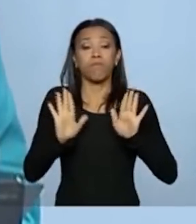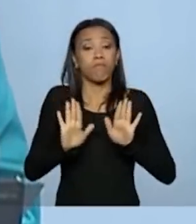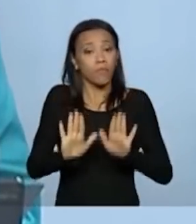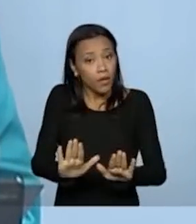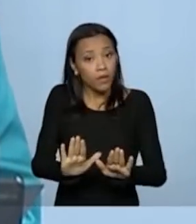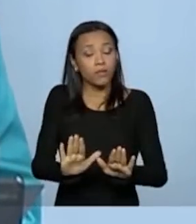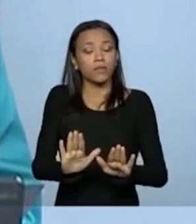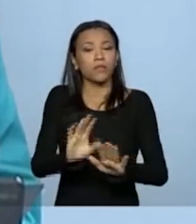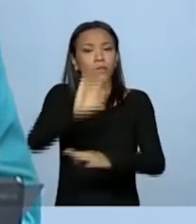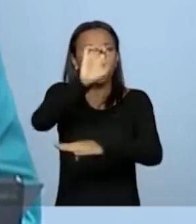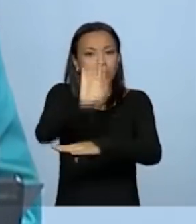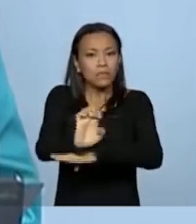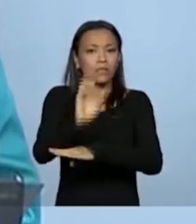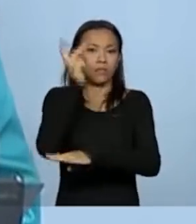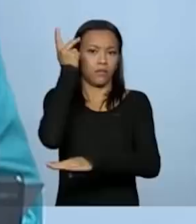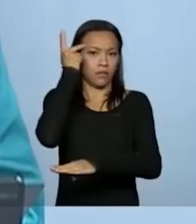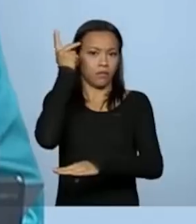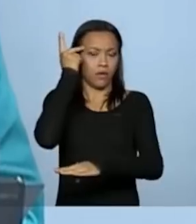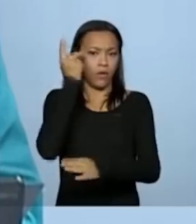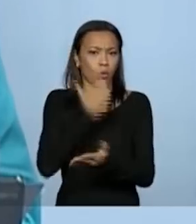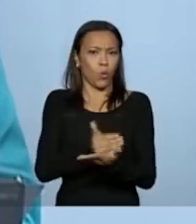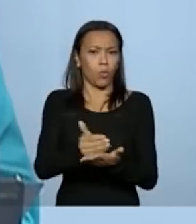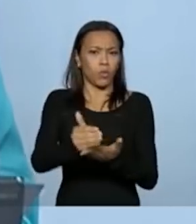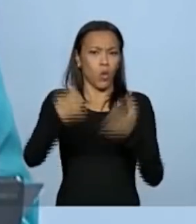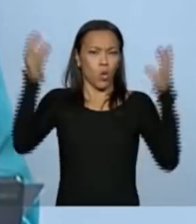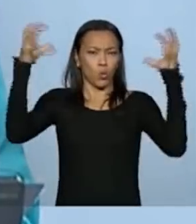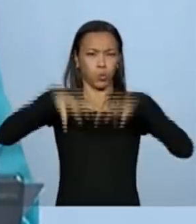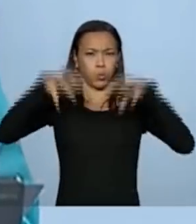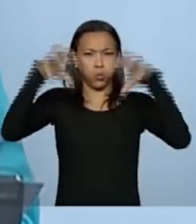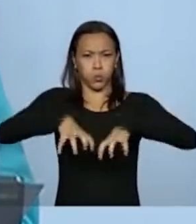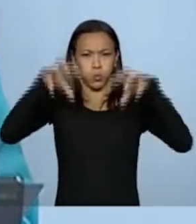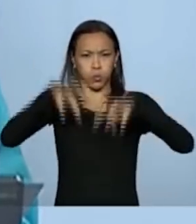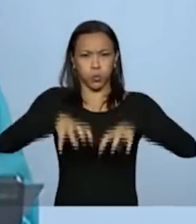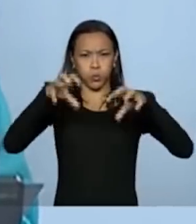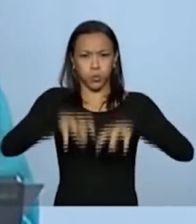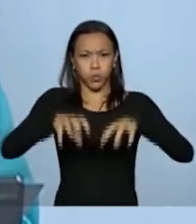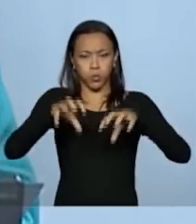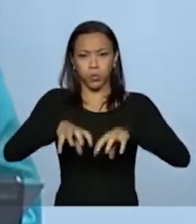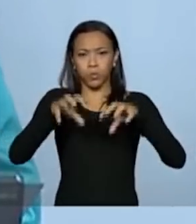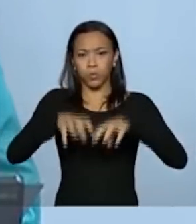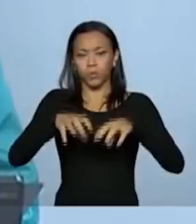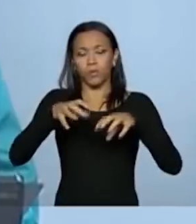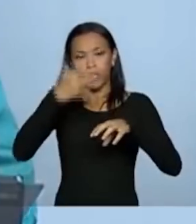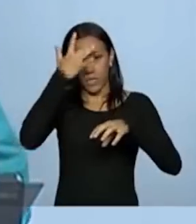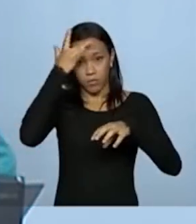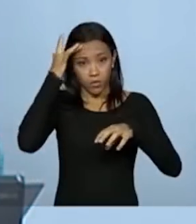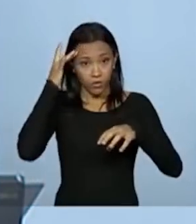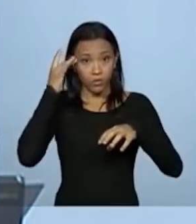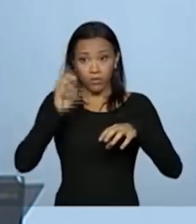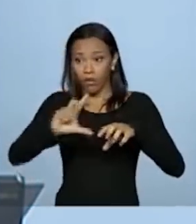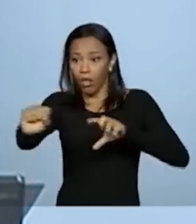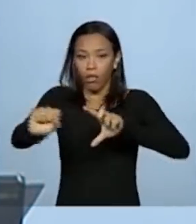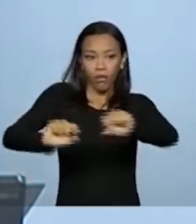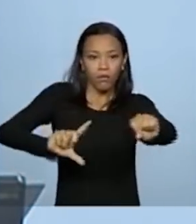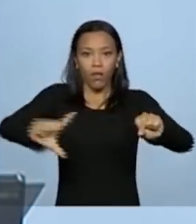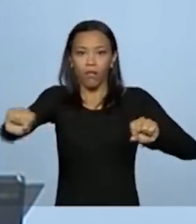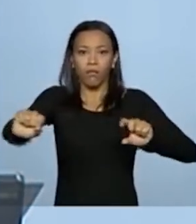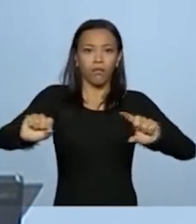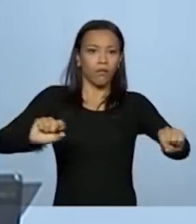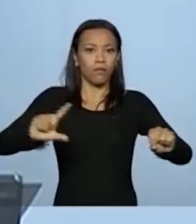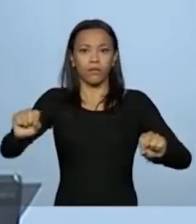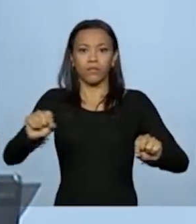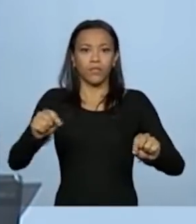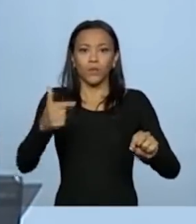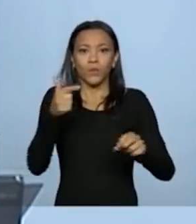o estado de São Paulo começou a chover muito e o pessoal está saindo da chuva, com razão. Então, o pessoal que não